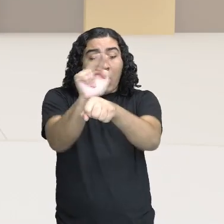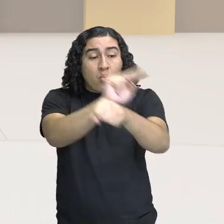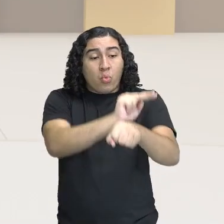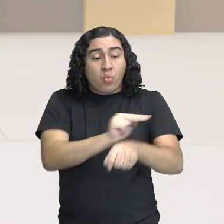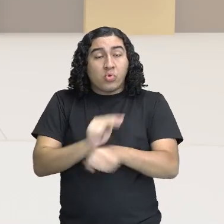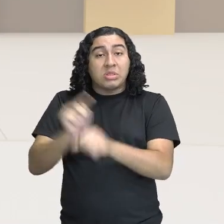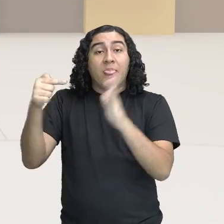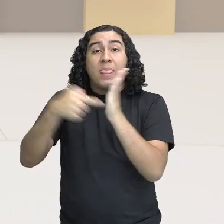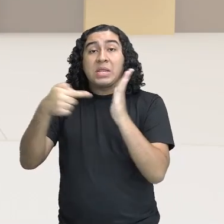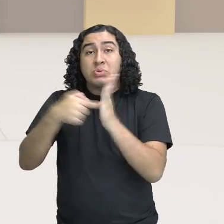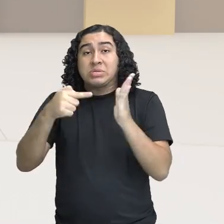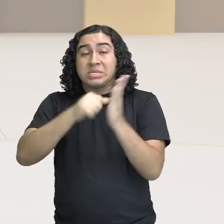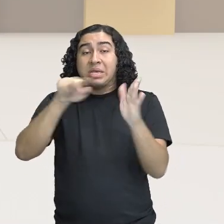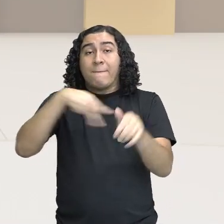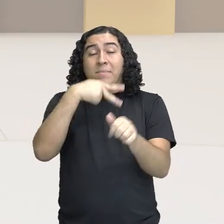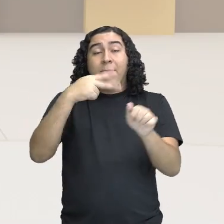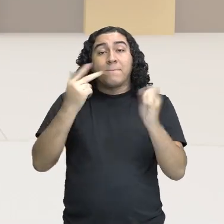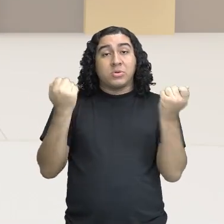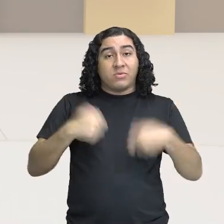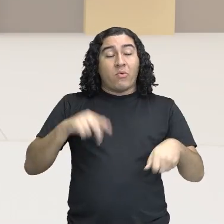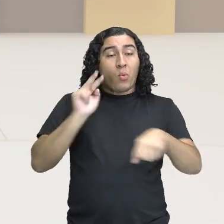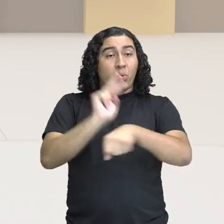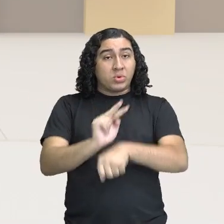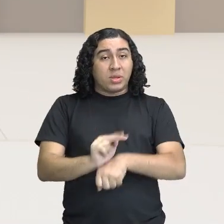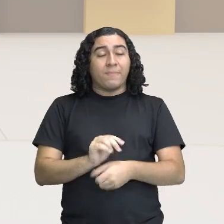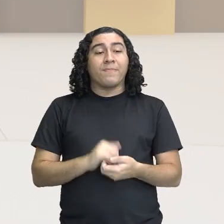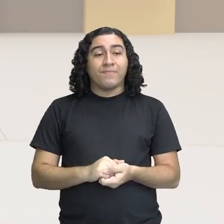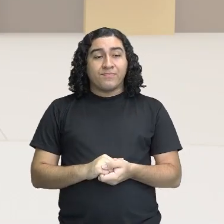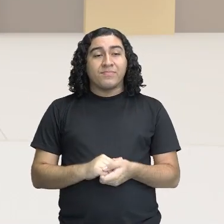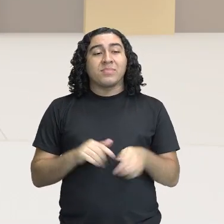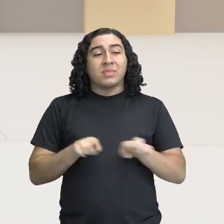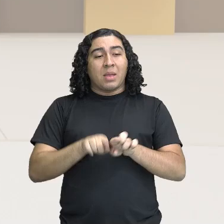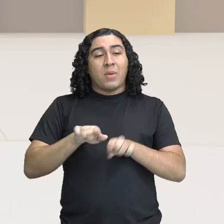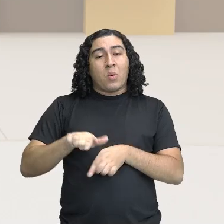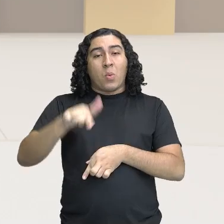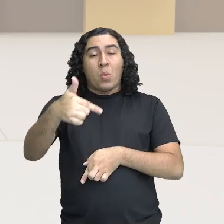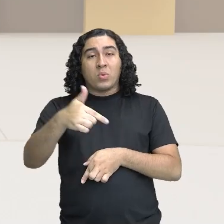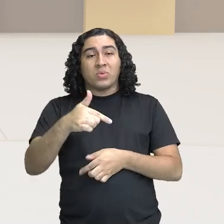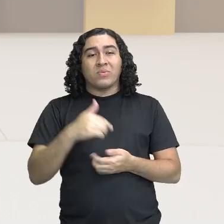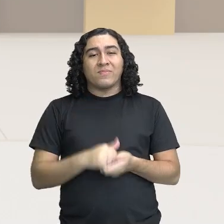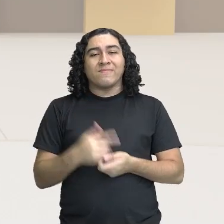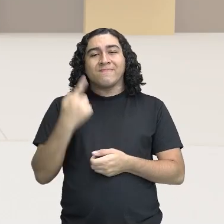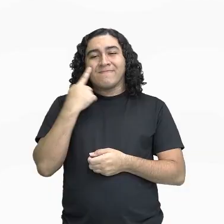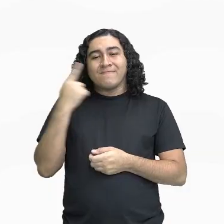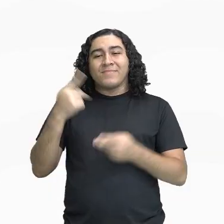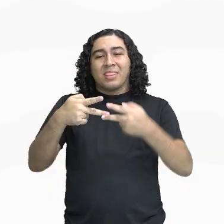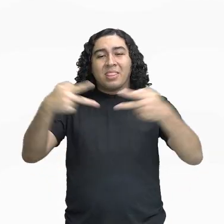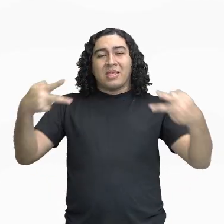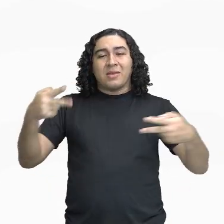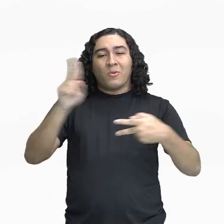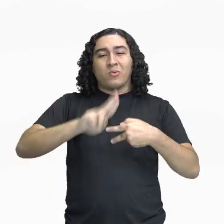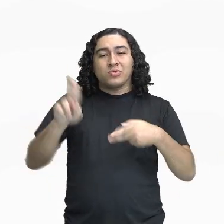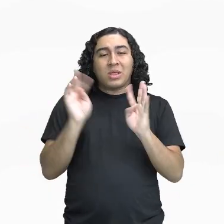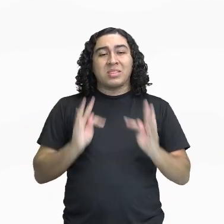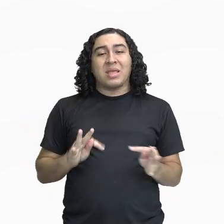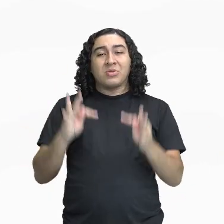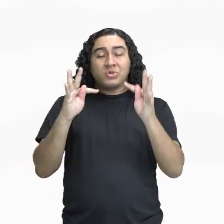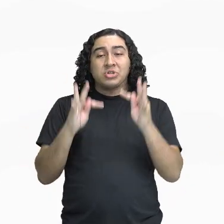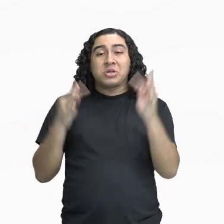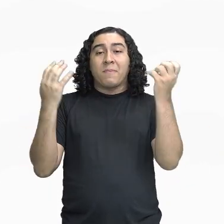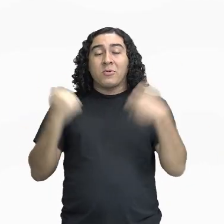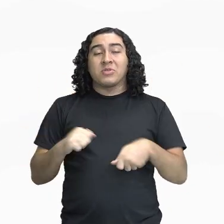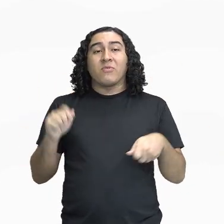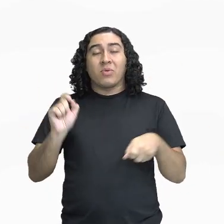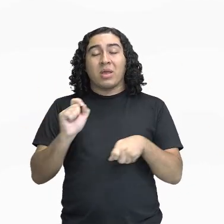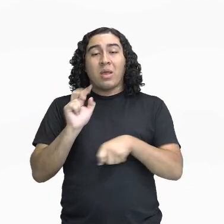evitar essas ações. Exatamente. E a gente trouxe também outro link, né, professor? Outro link, vamos que ver. Usa ali outro. Uma tecnologia que reforça o